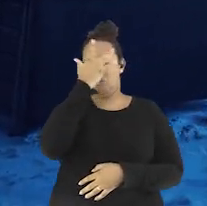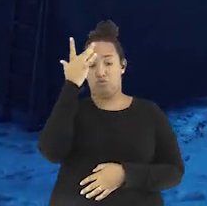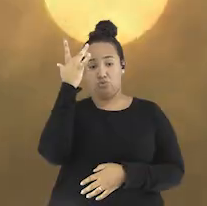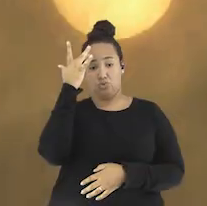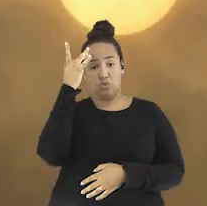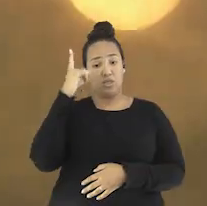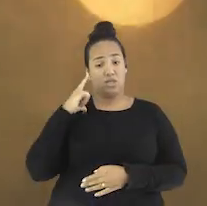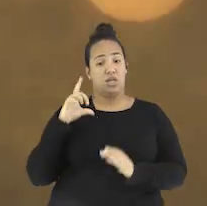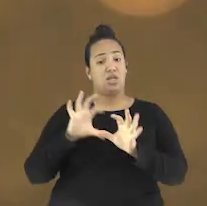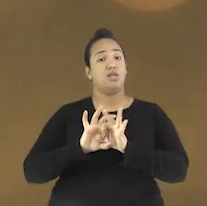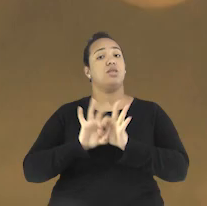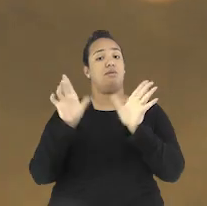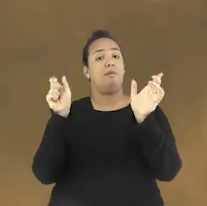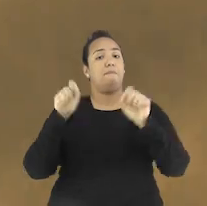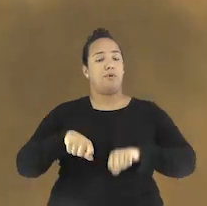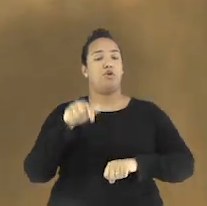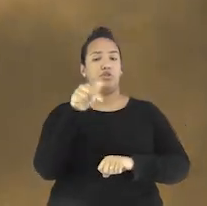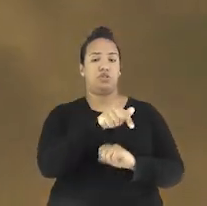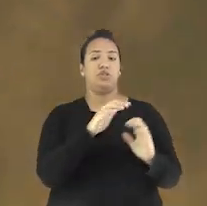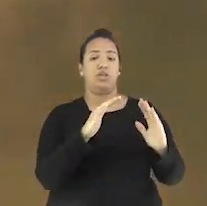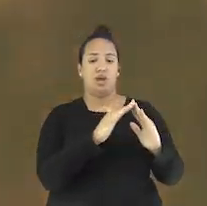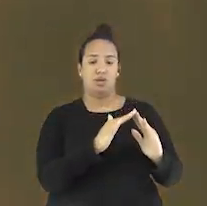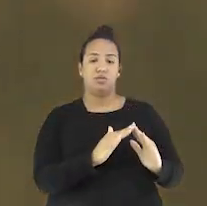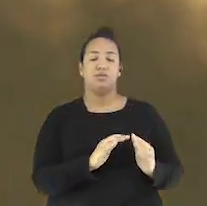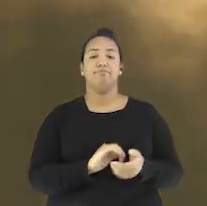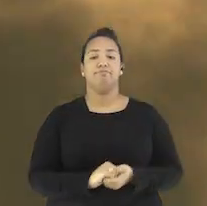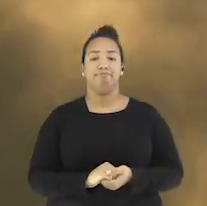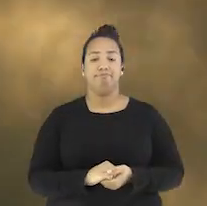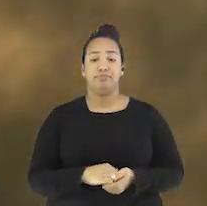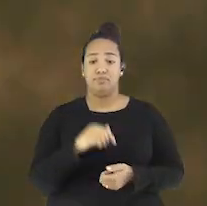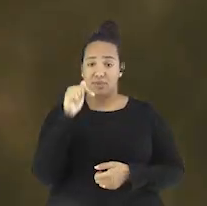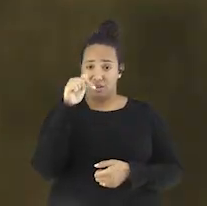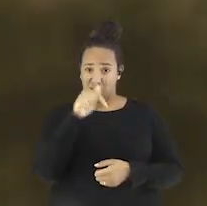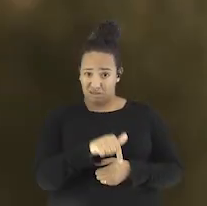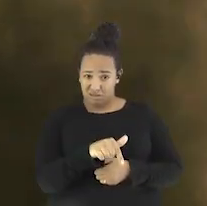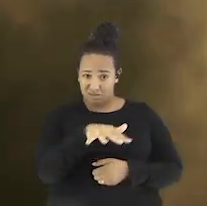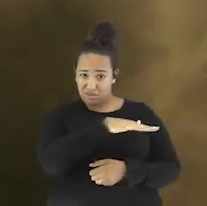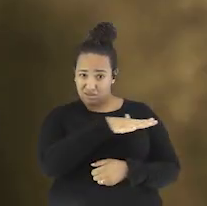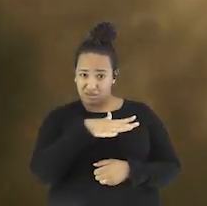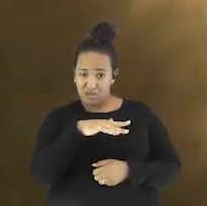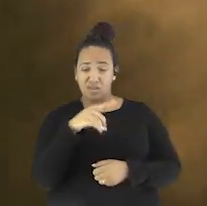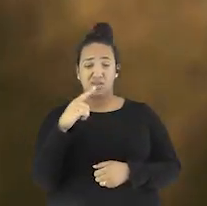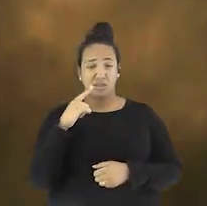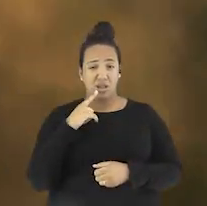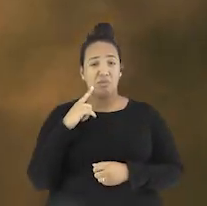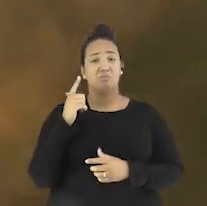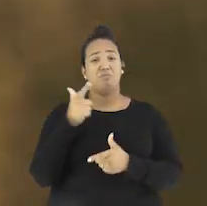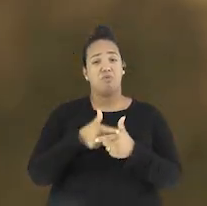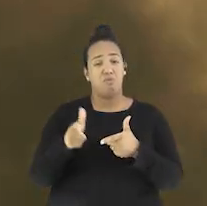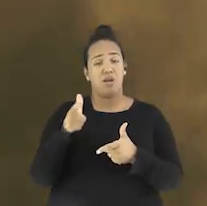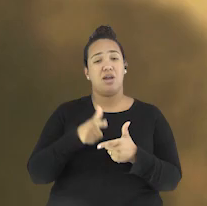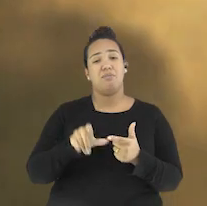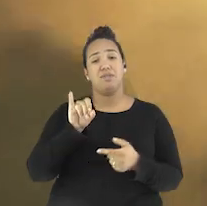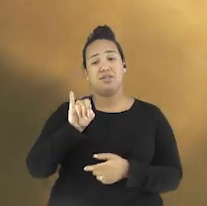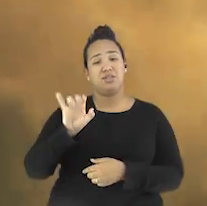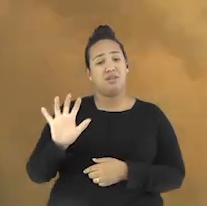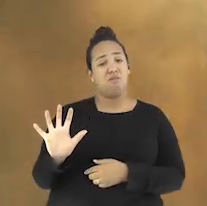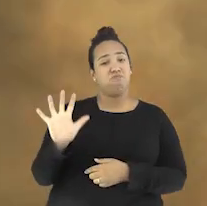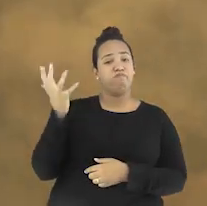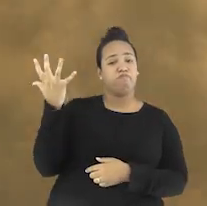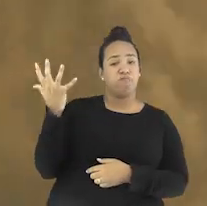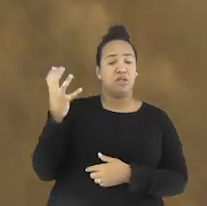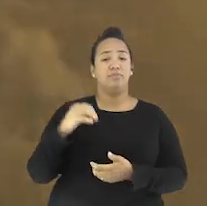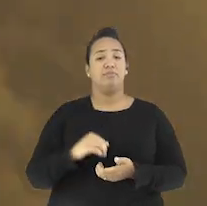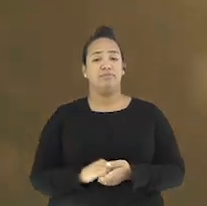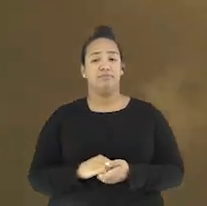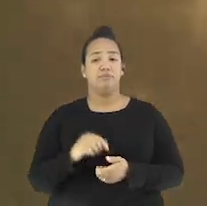a área. As regiões polares da Terra sofrem diretamente com os avanços das mudanças climáticas, com a poluição da